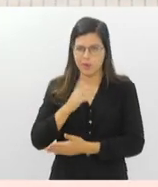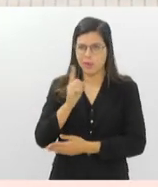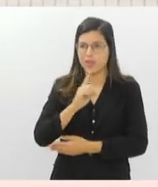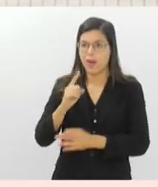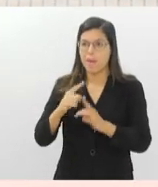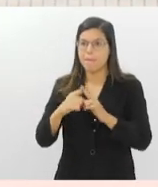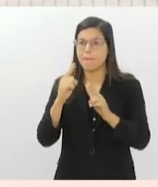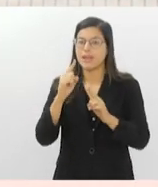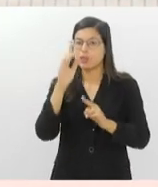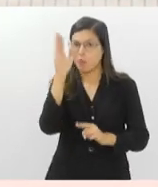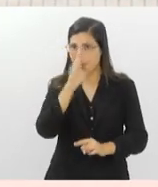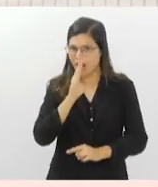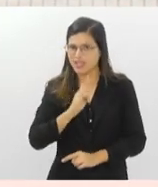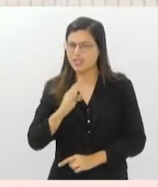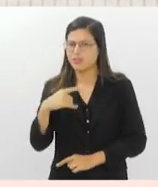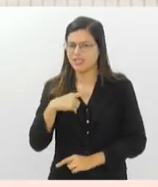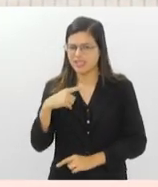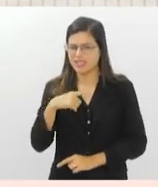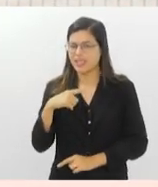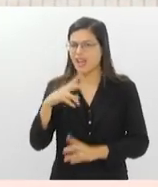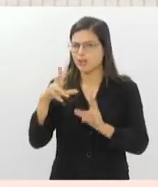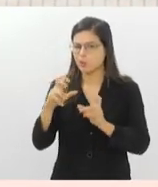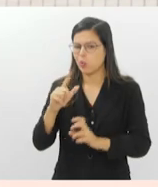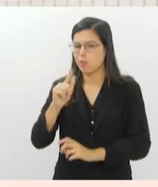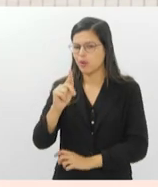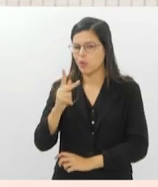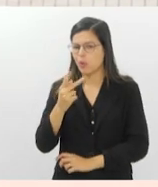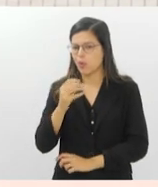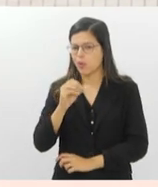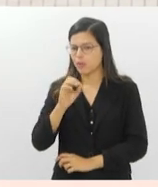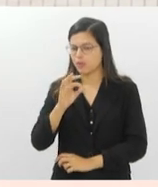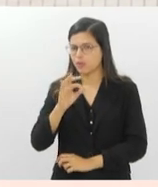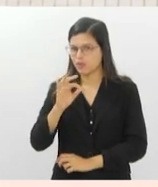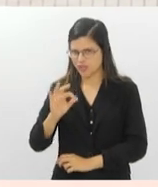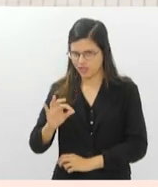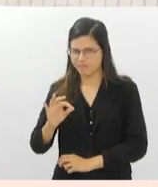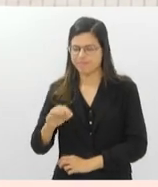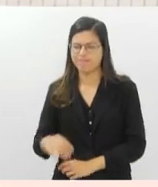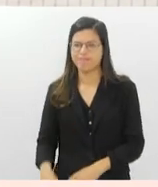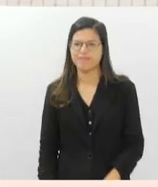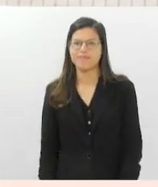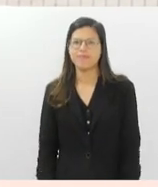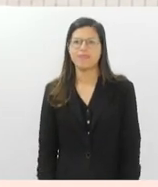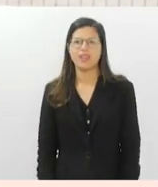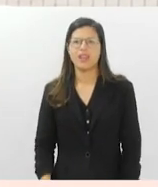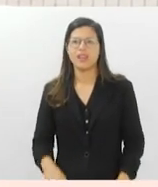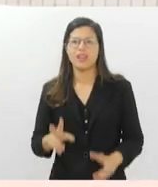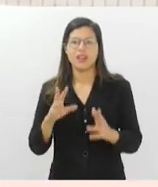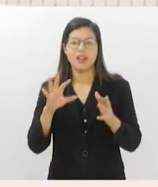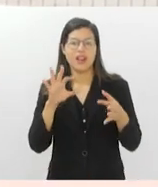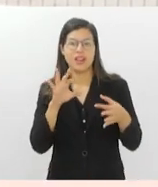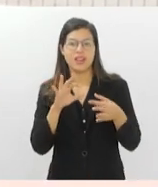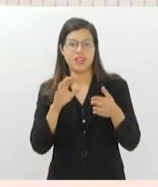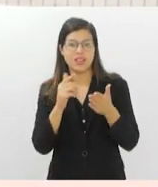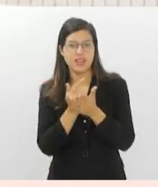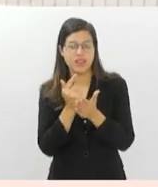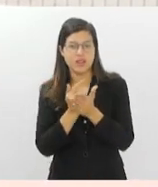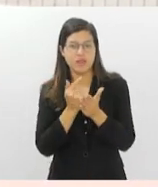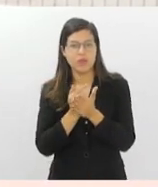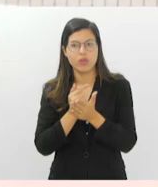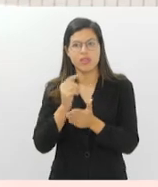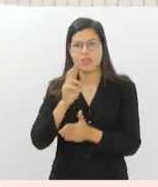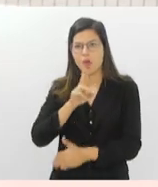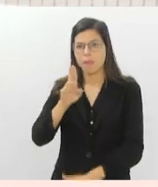sobre ghostwriter, né? Que envolve o livro da Bruna Surfistinha,